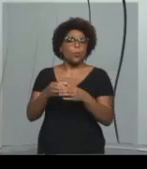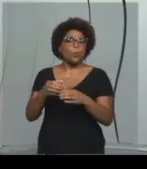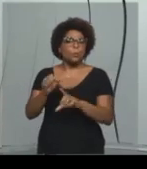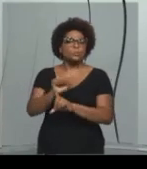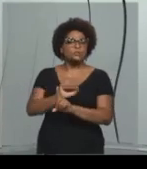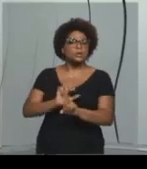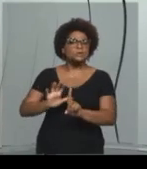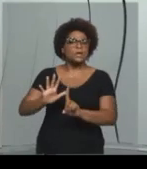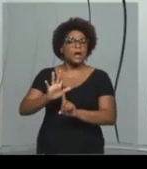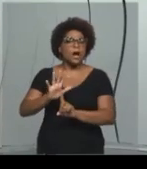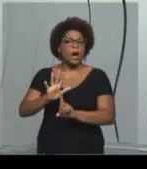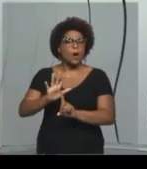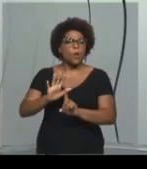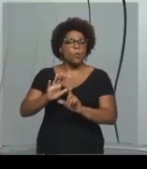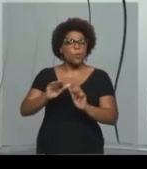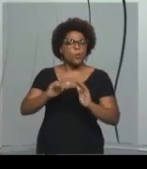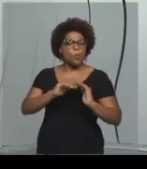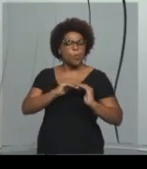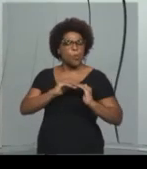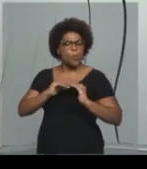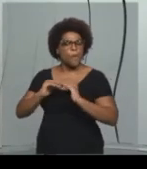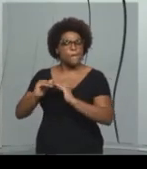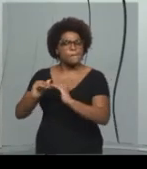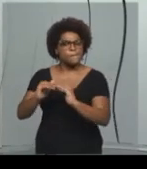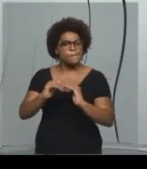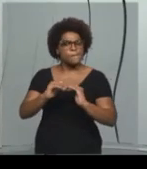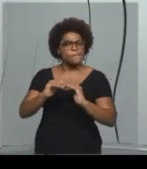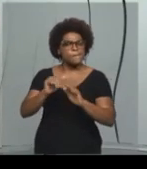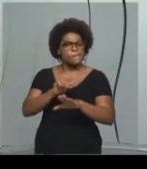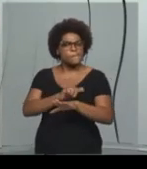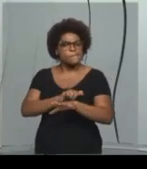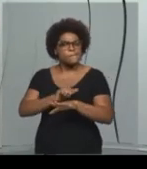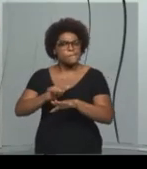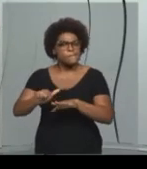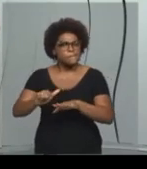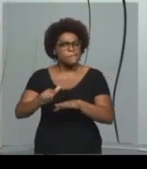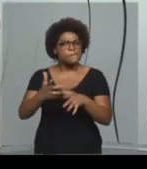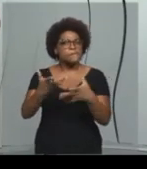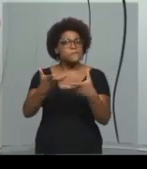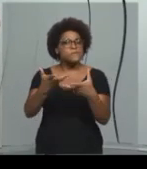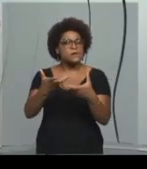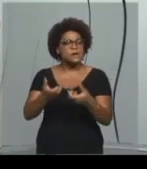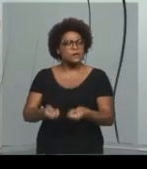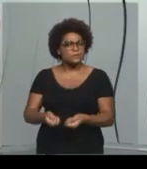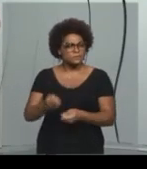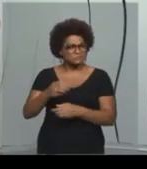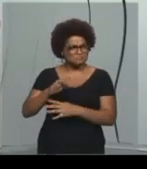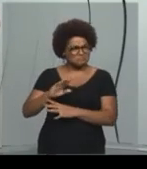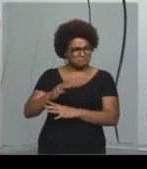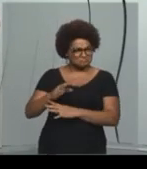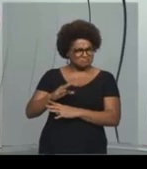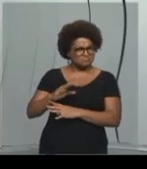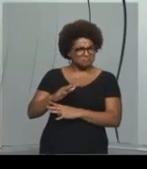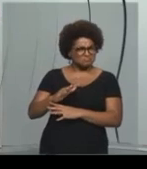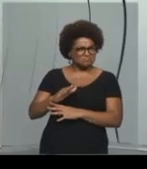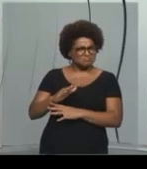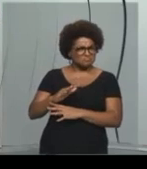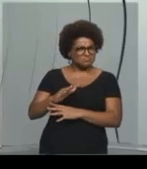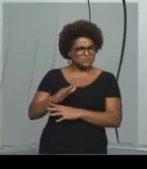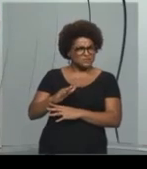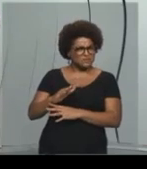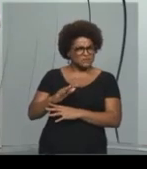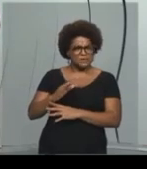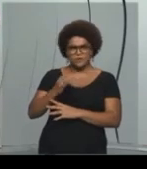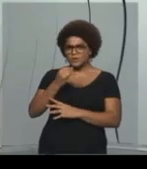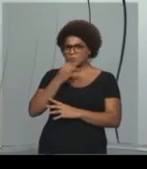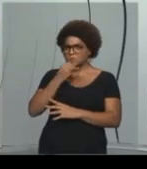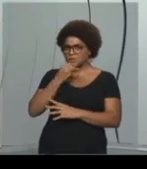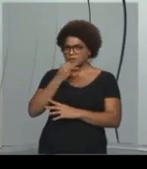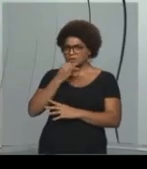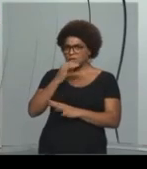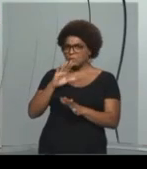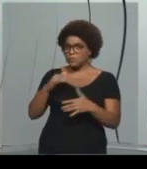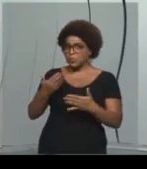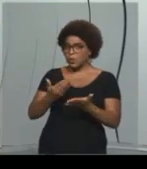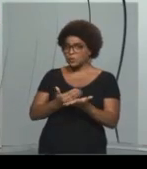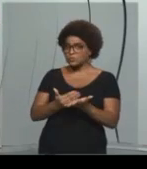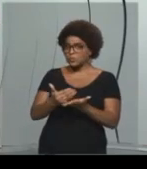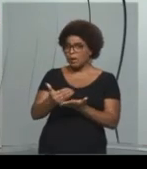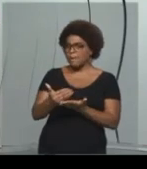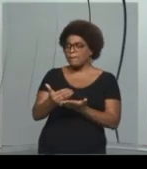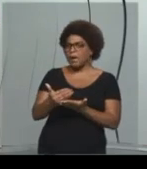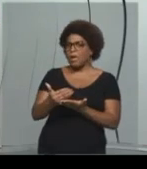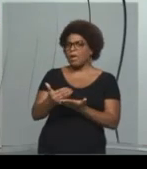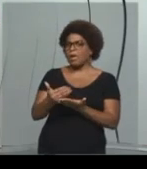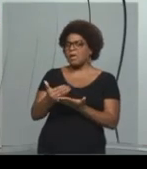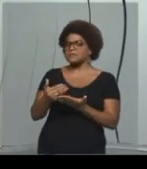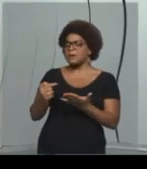padrões de comportamento mais ou menos aceitáveis. Tanto é que quando inicia-se uma série